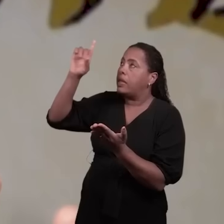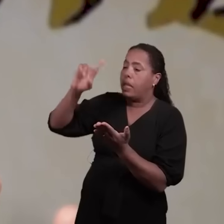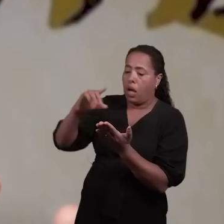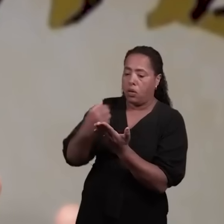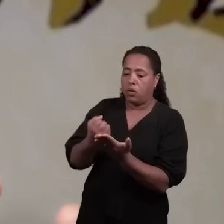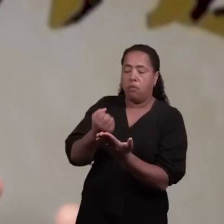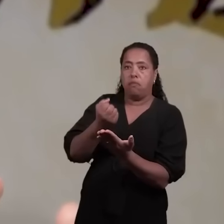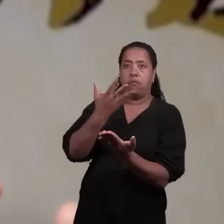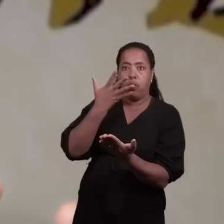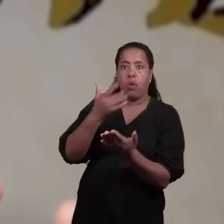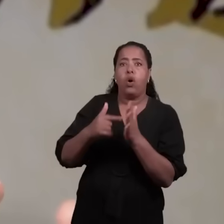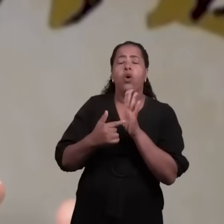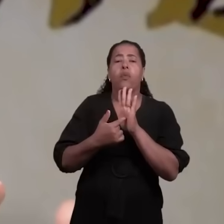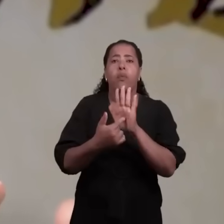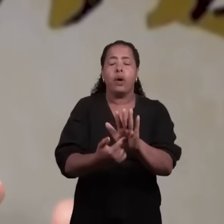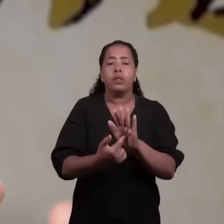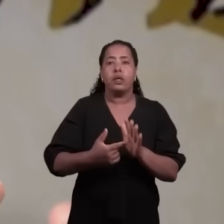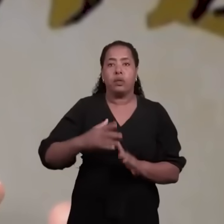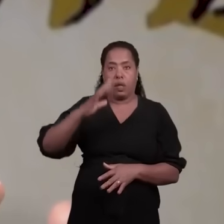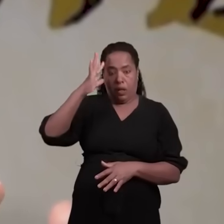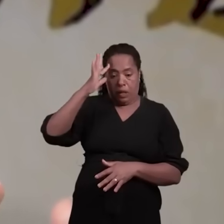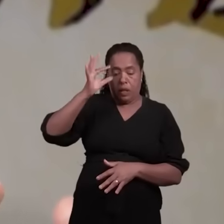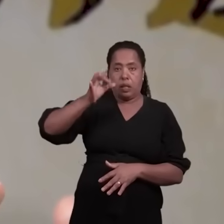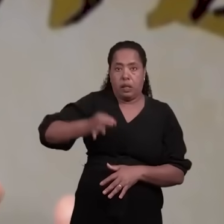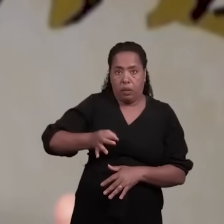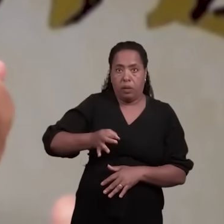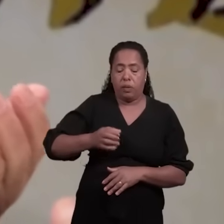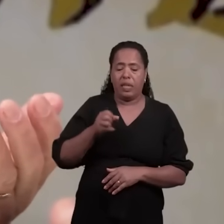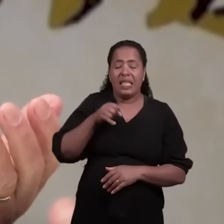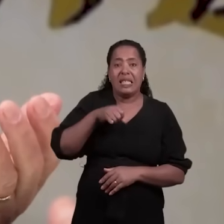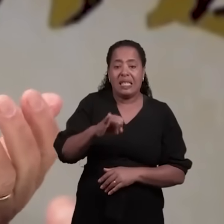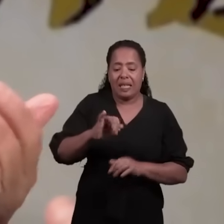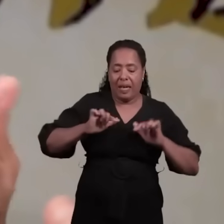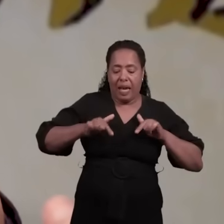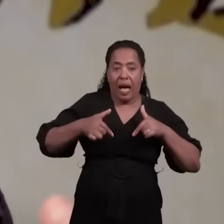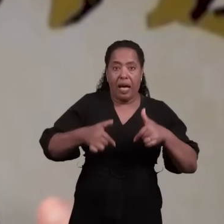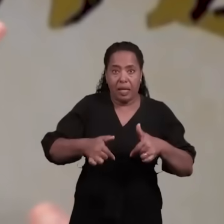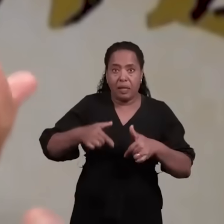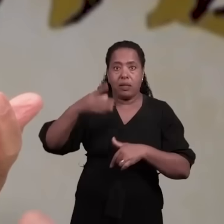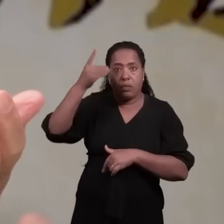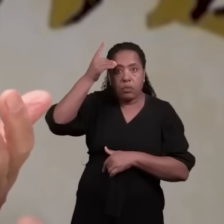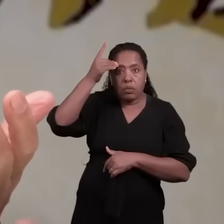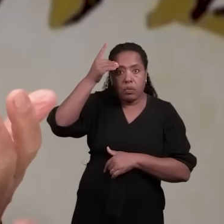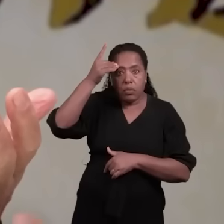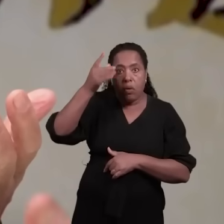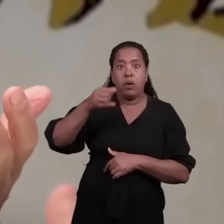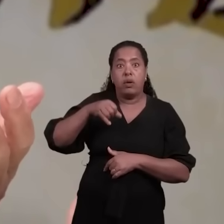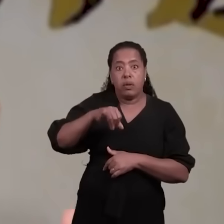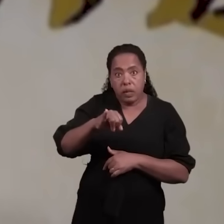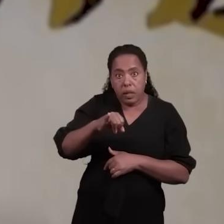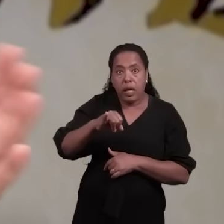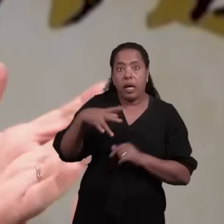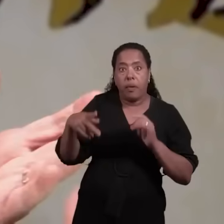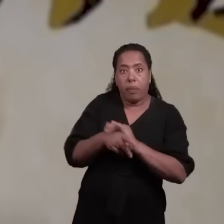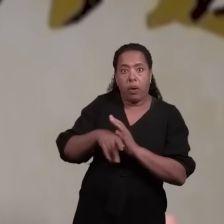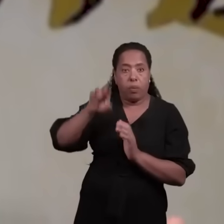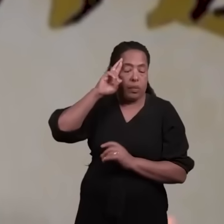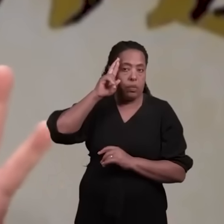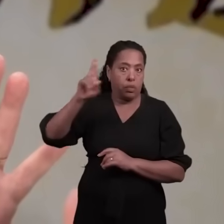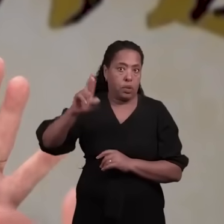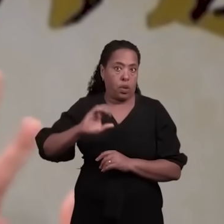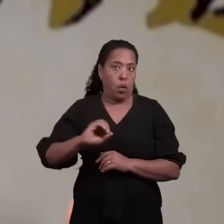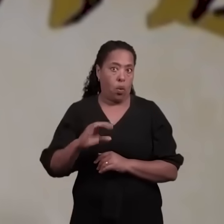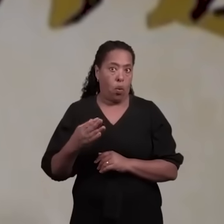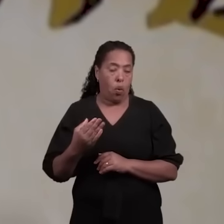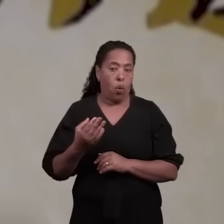palavra, também usando o dom de discernimento de espírito, se aquela manifestação de dom espiritual procedia ou não